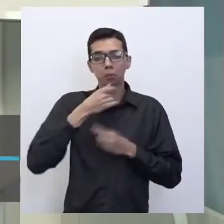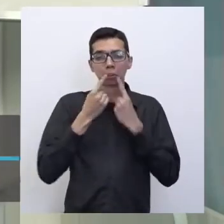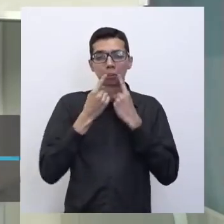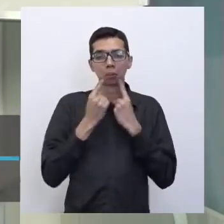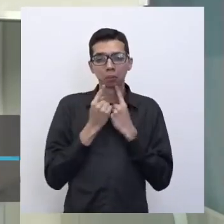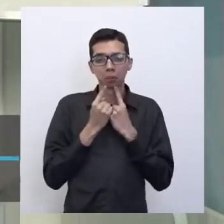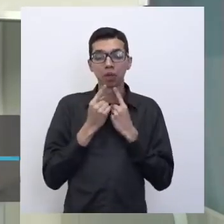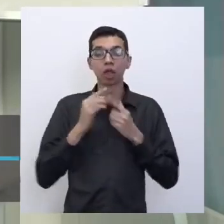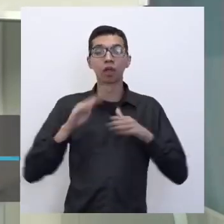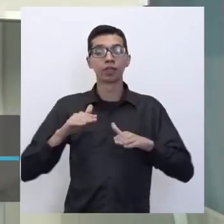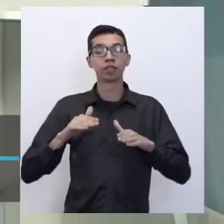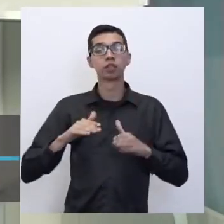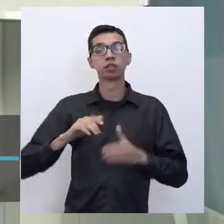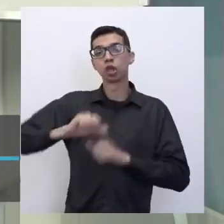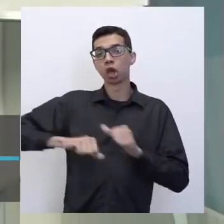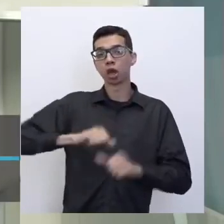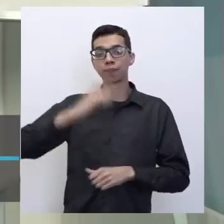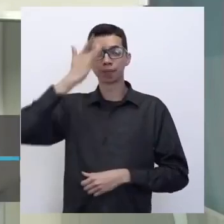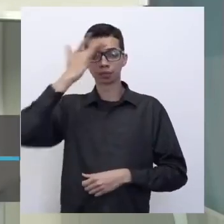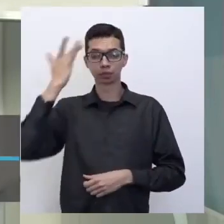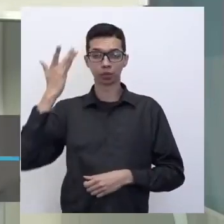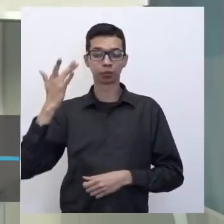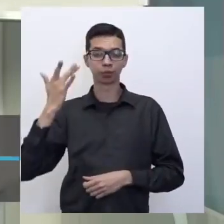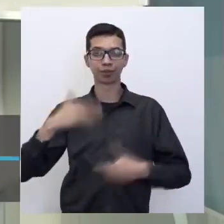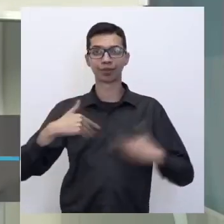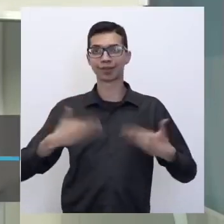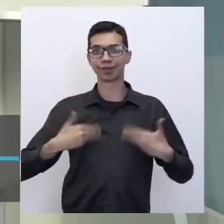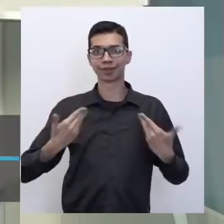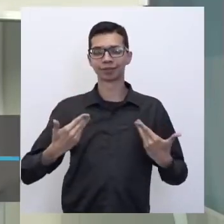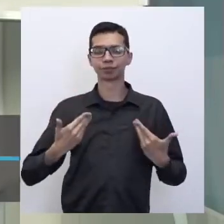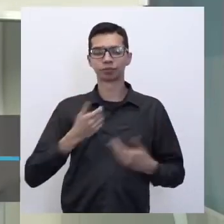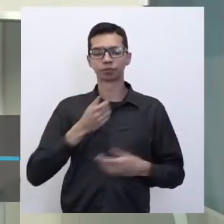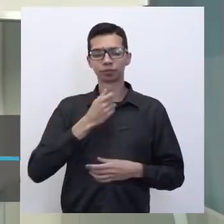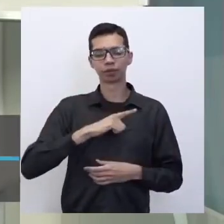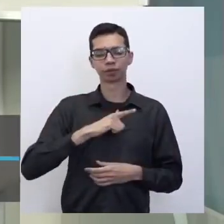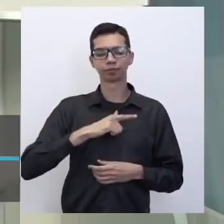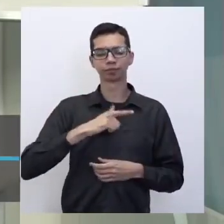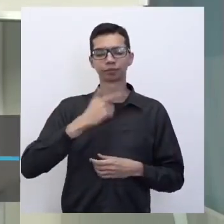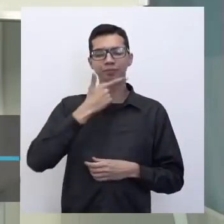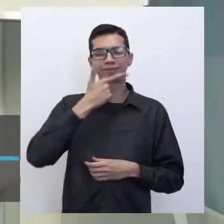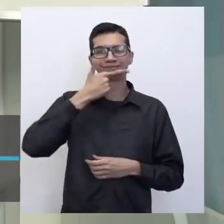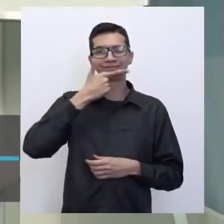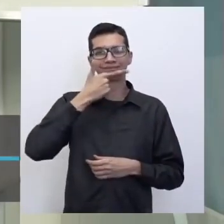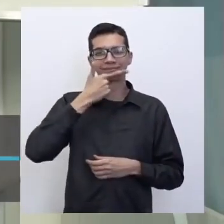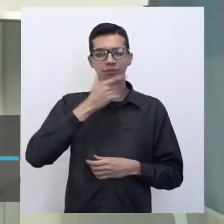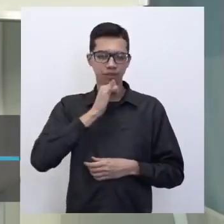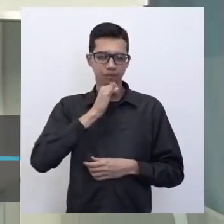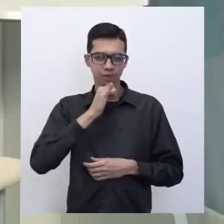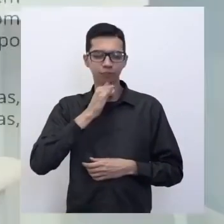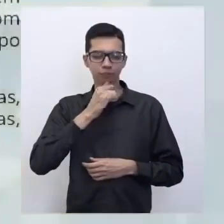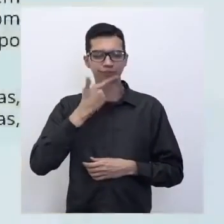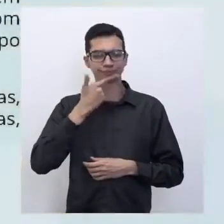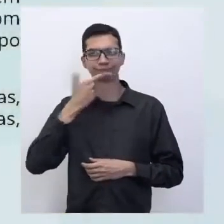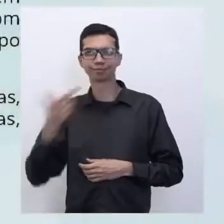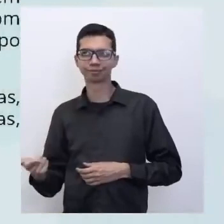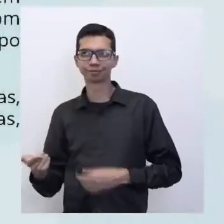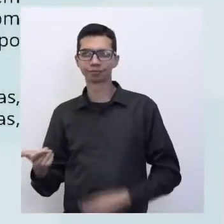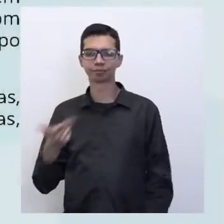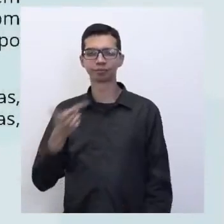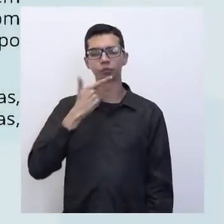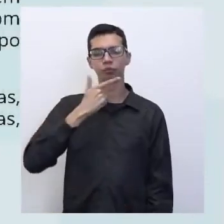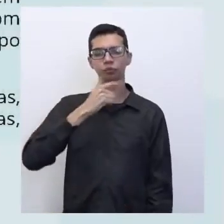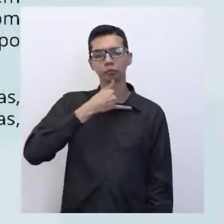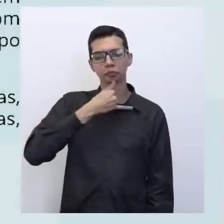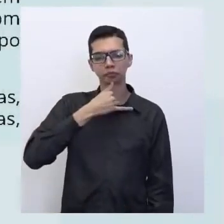certo? Vamos lá. Mais formas de espetáculos teatrais. Nós temos também o teatro convencional, que usa situações